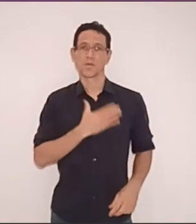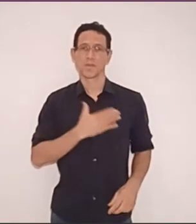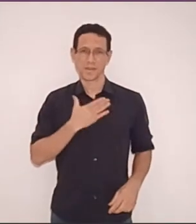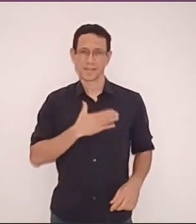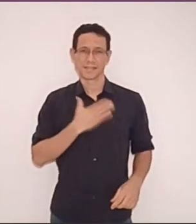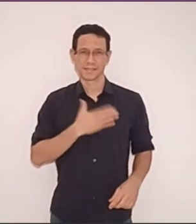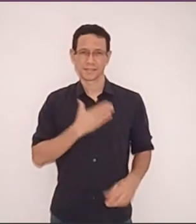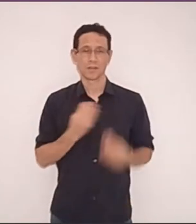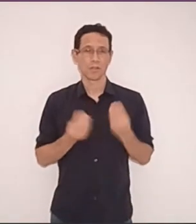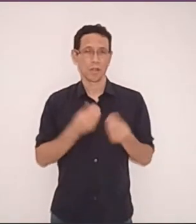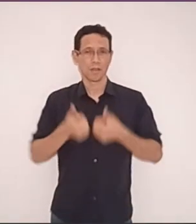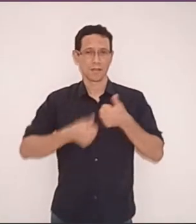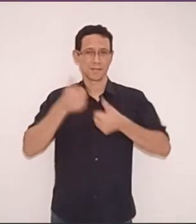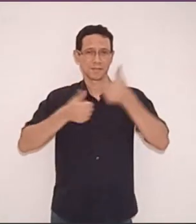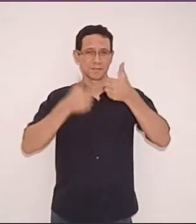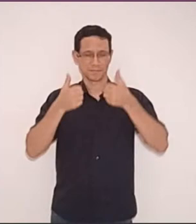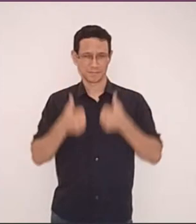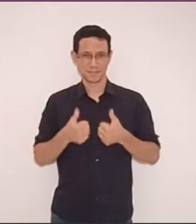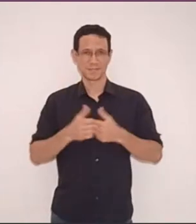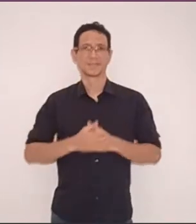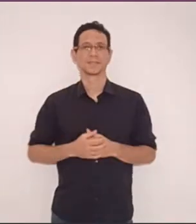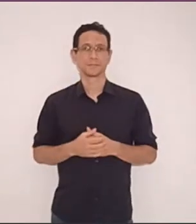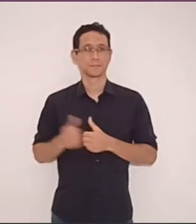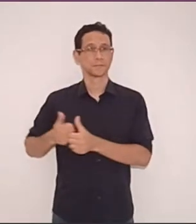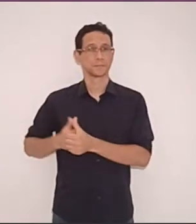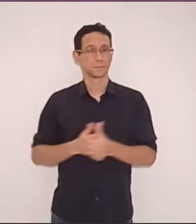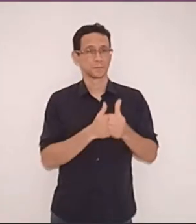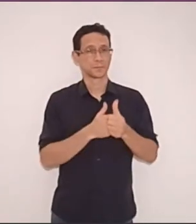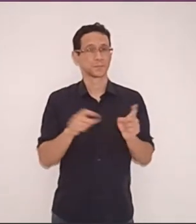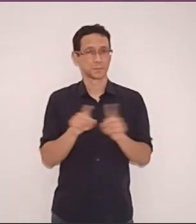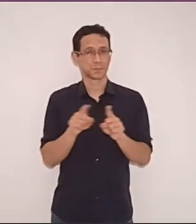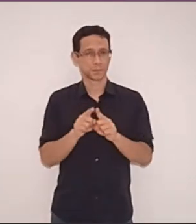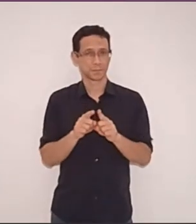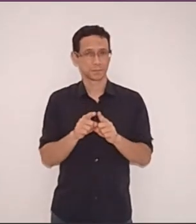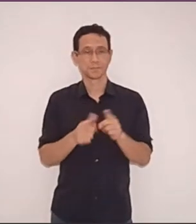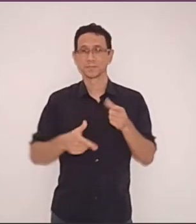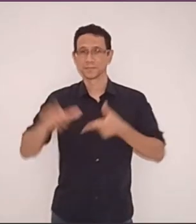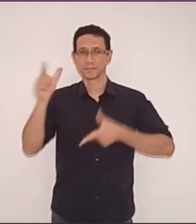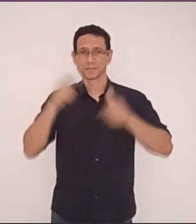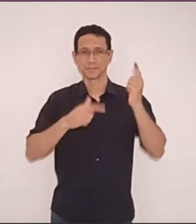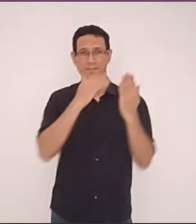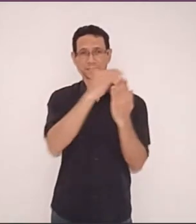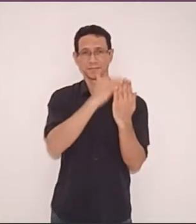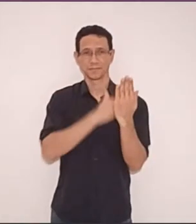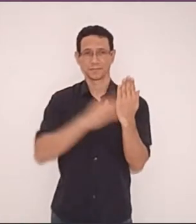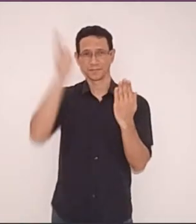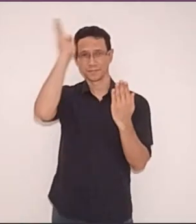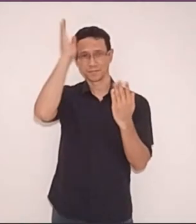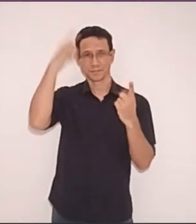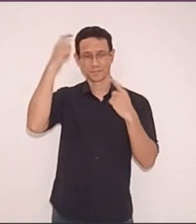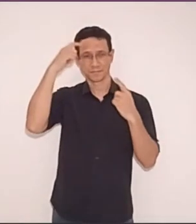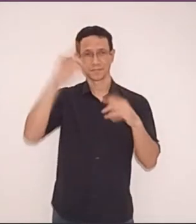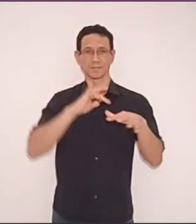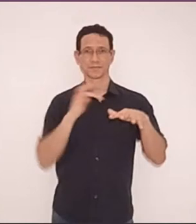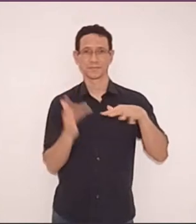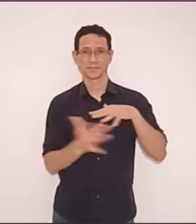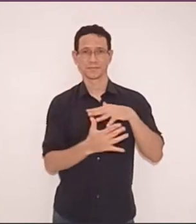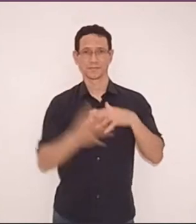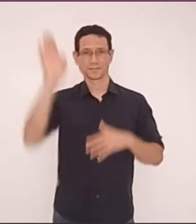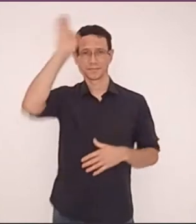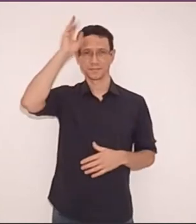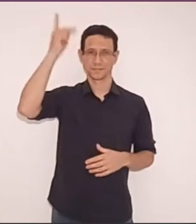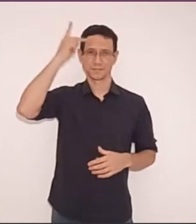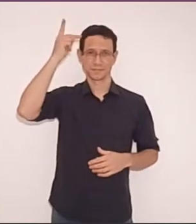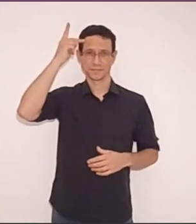e como podemos aprimorar nosso trabalho acompanha também essa e mais programações do SESC daí as redes sociais do